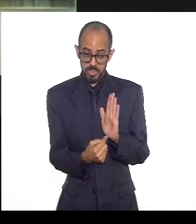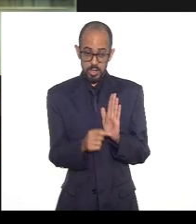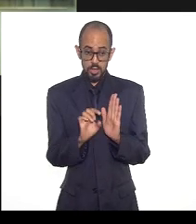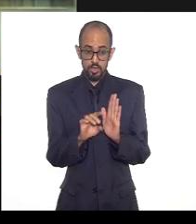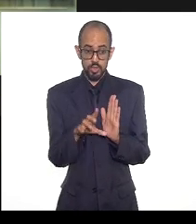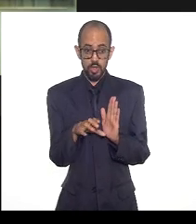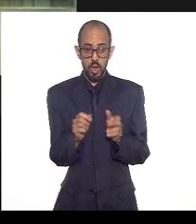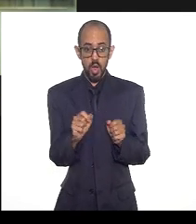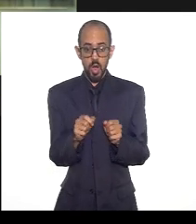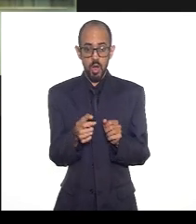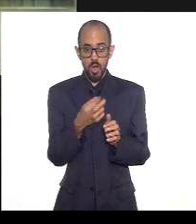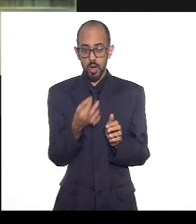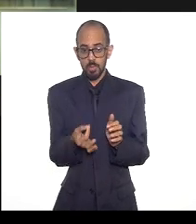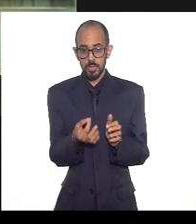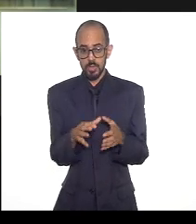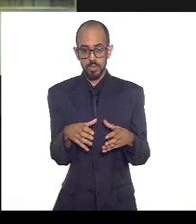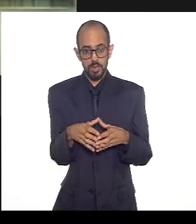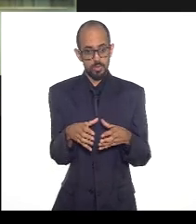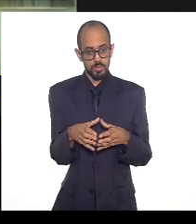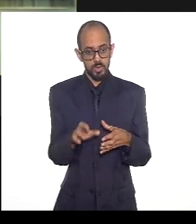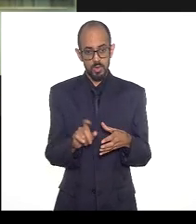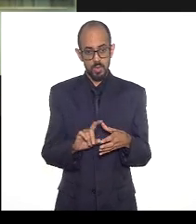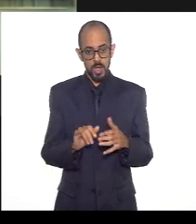não é publicado.